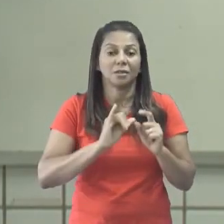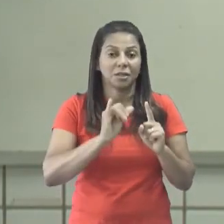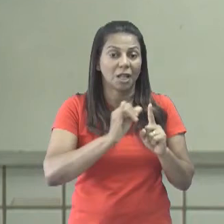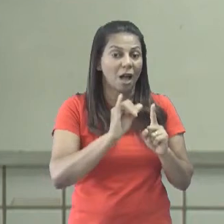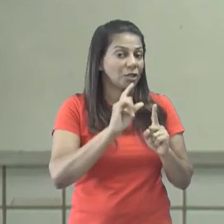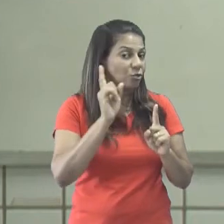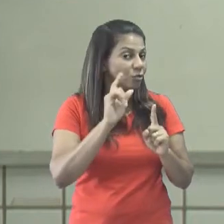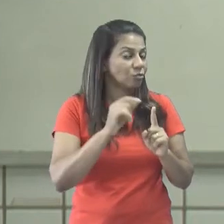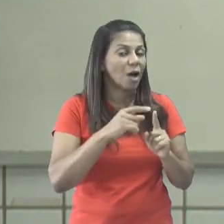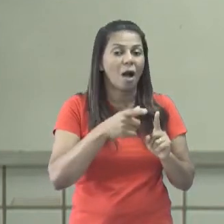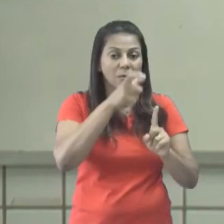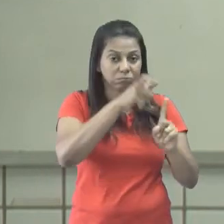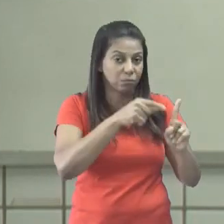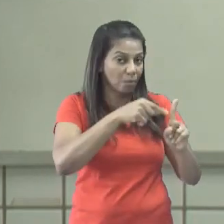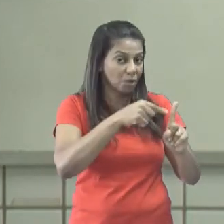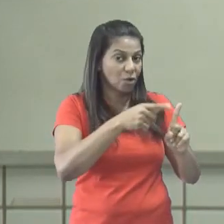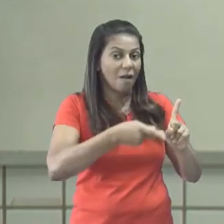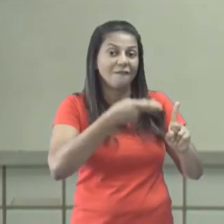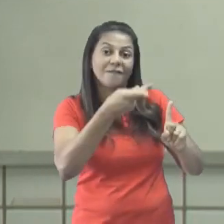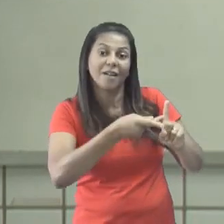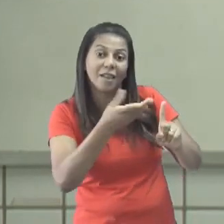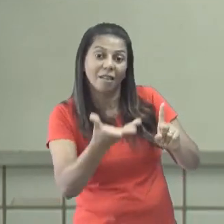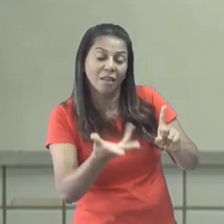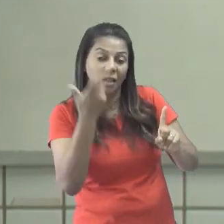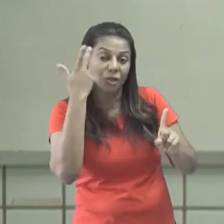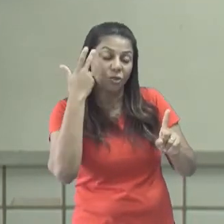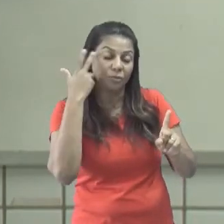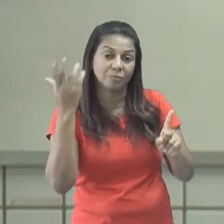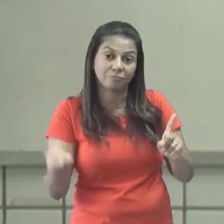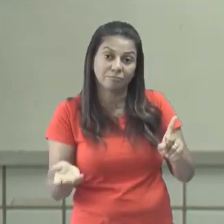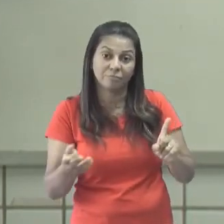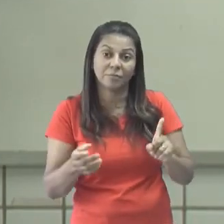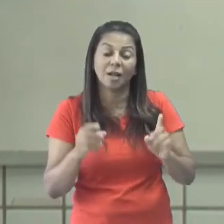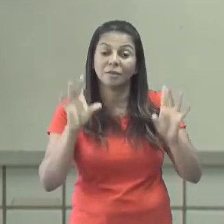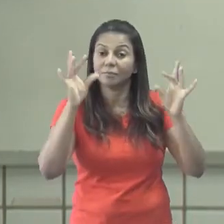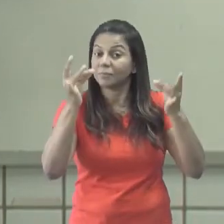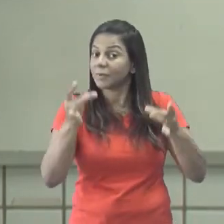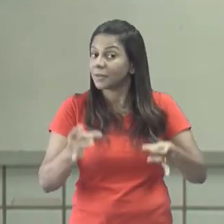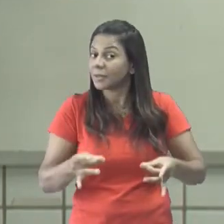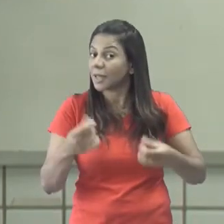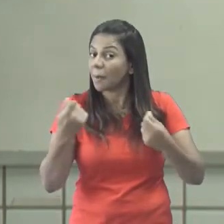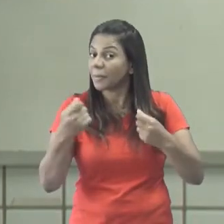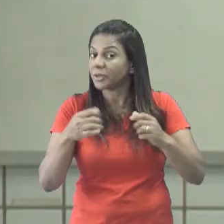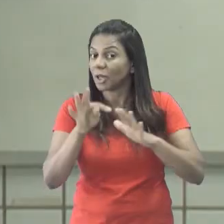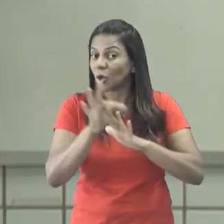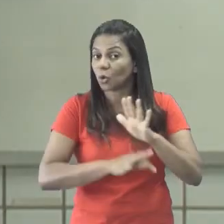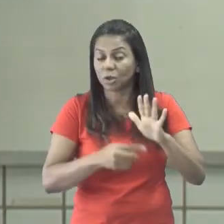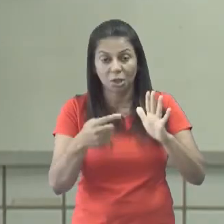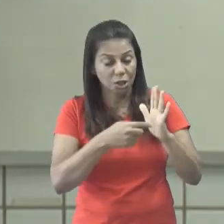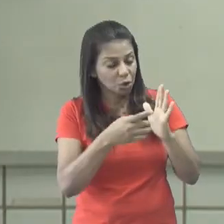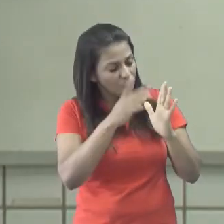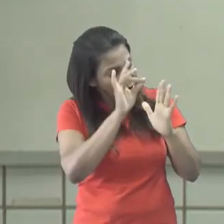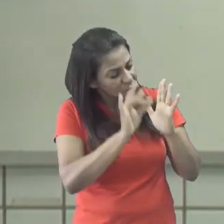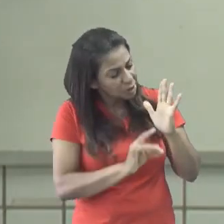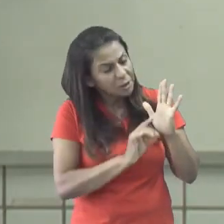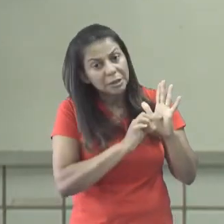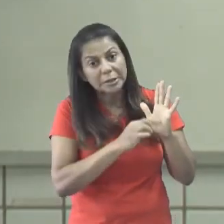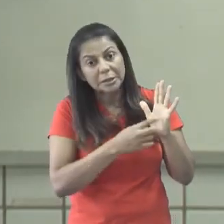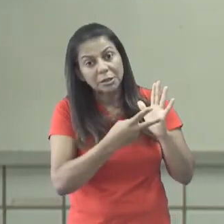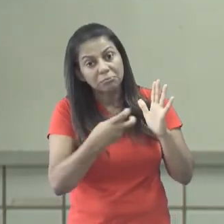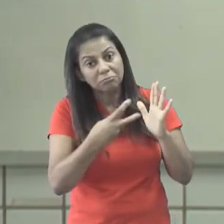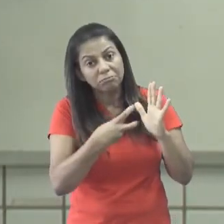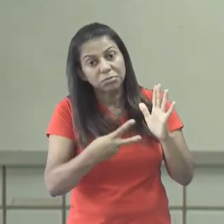Então, alguns detalhes precisam aparecer no próprio texto, como a descrição da cena, a descrição do ato,